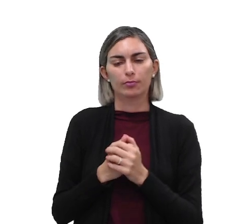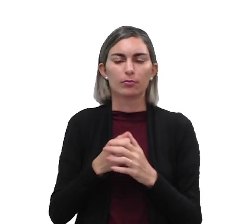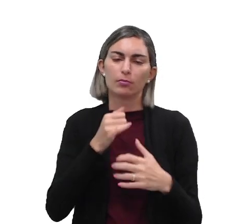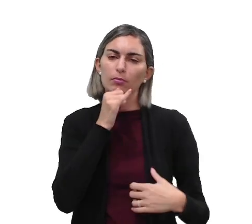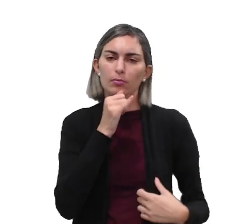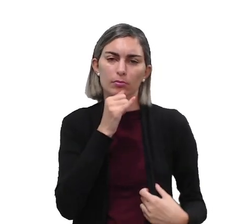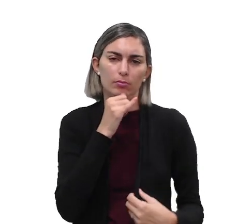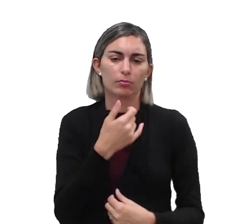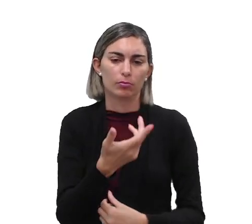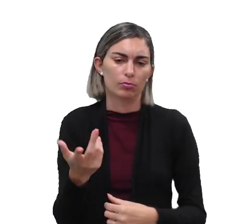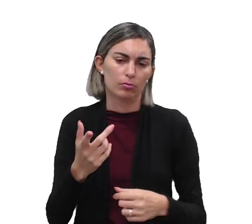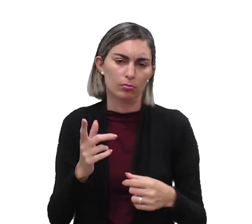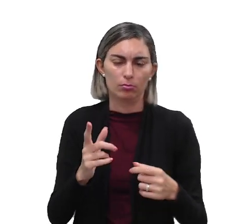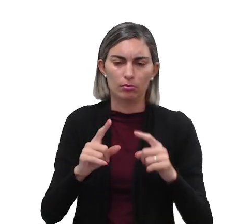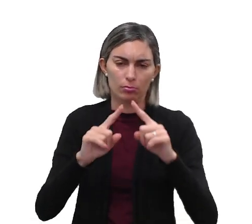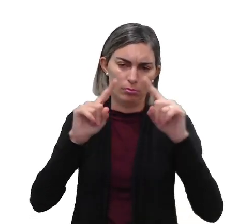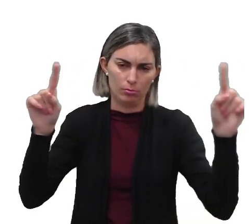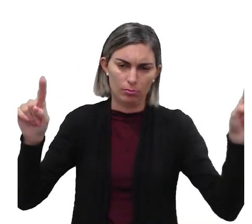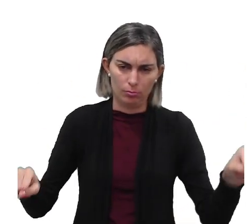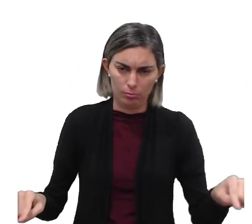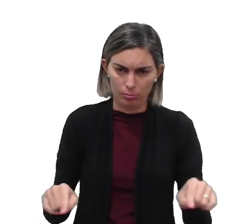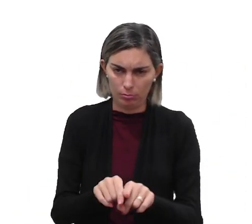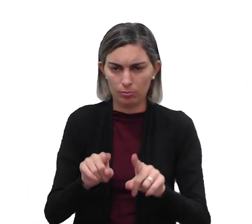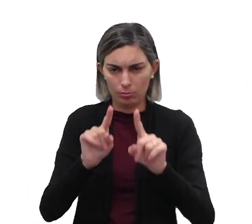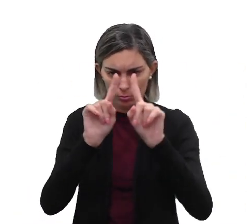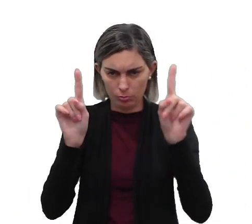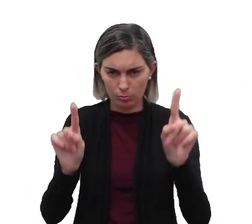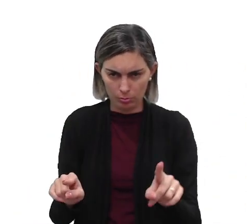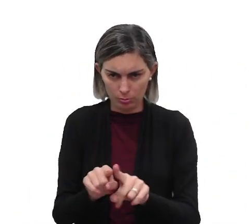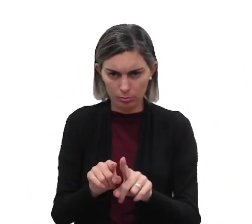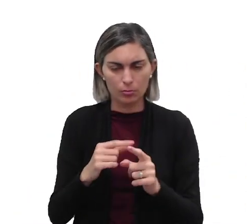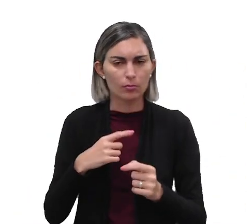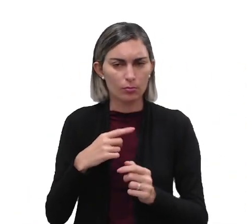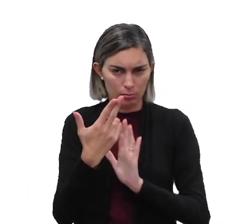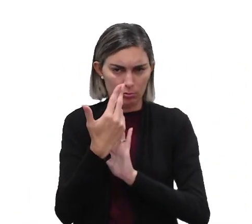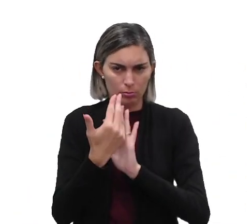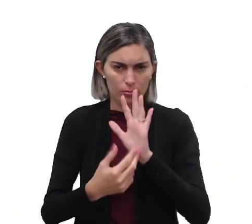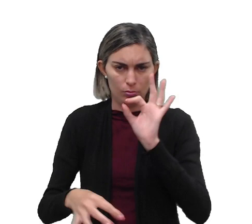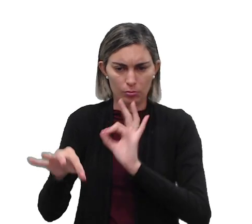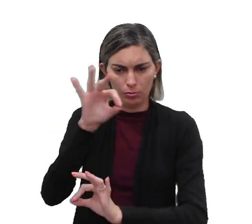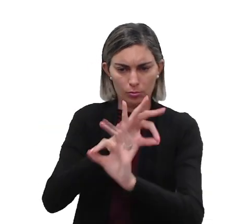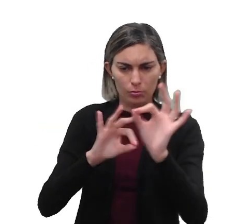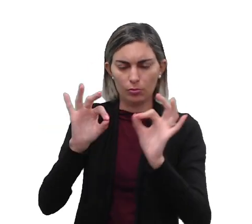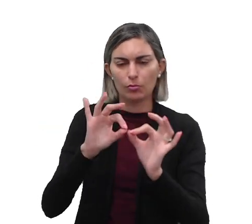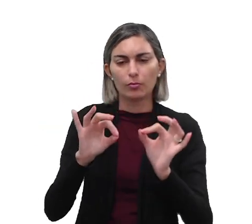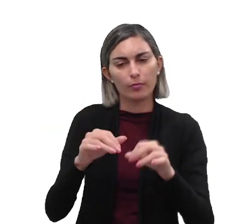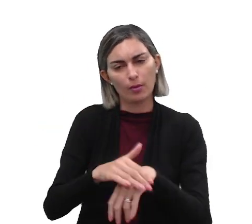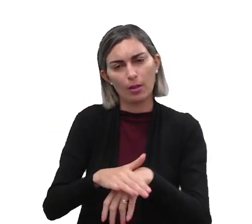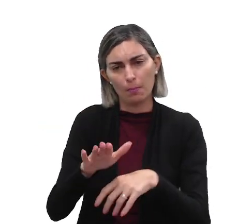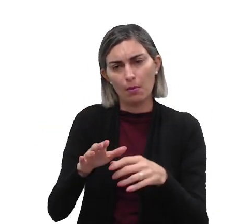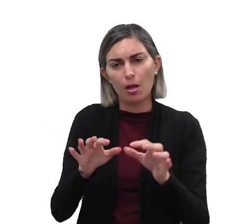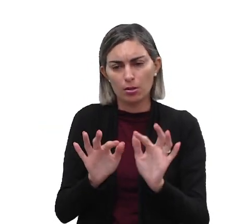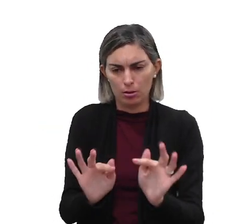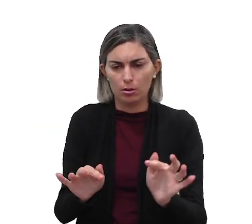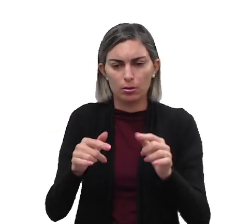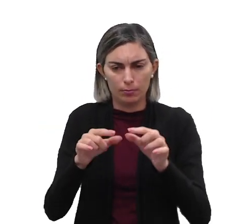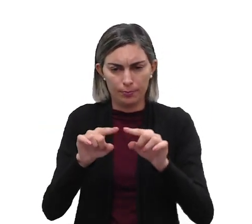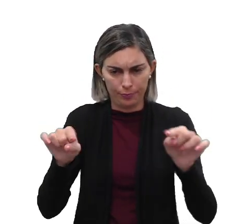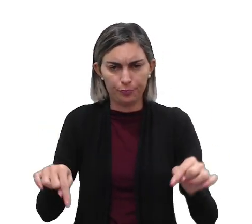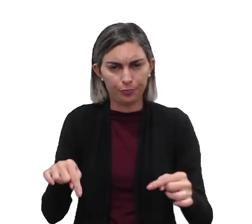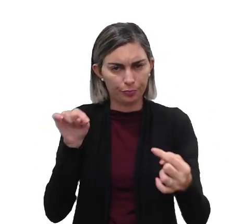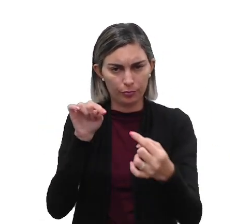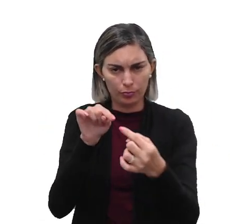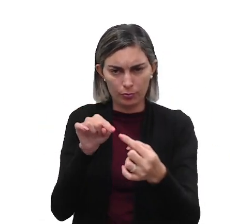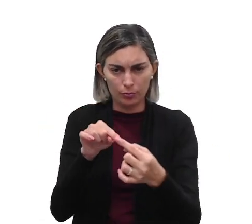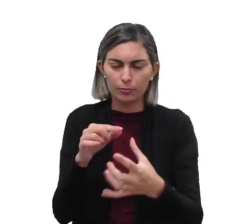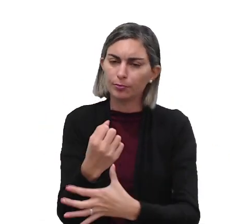Por exemplo, o retângulo e o quadrado, né, na decoração, são formas geométricas mais sólidas, estão associadas